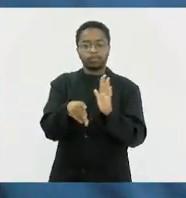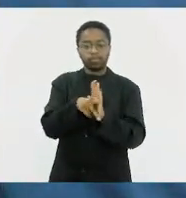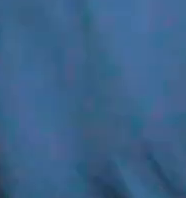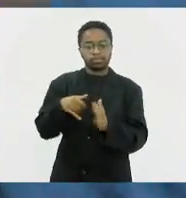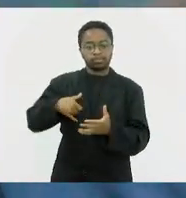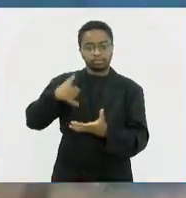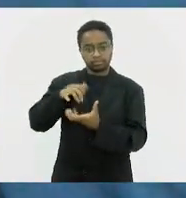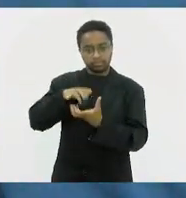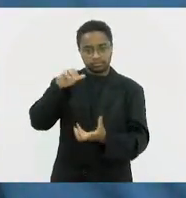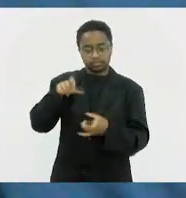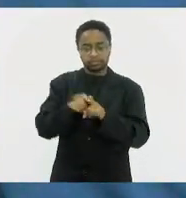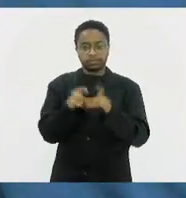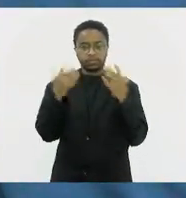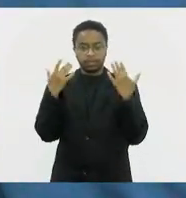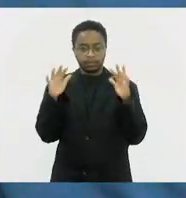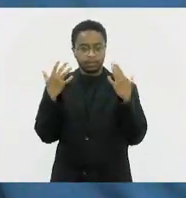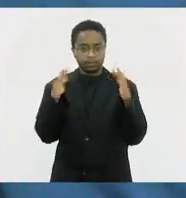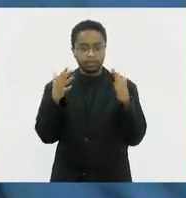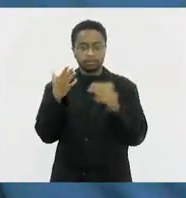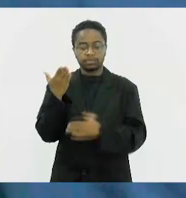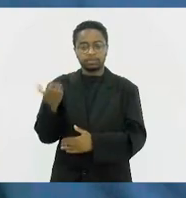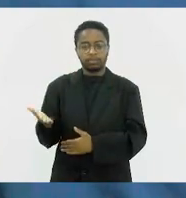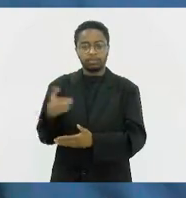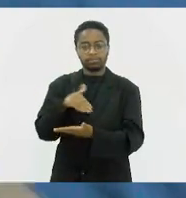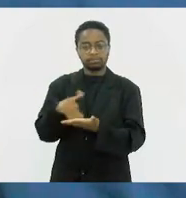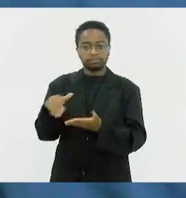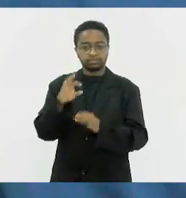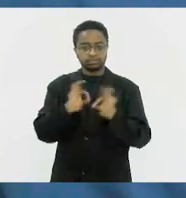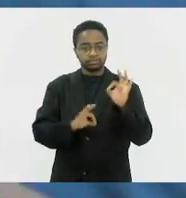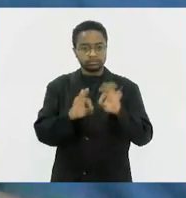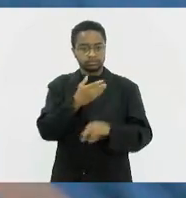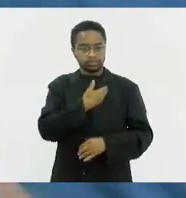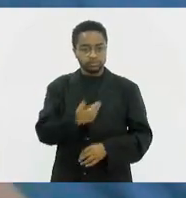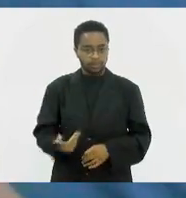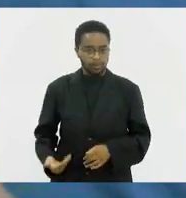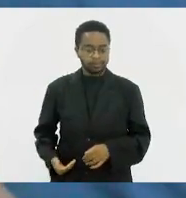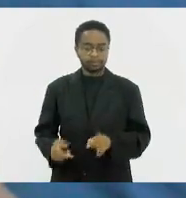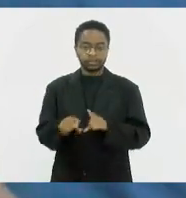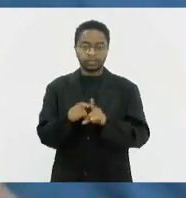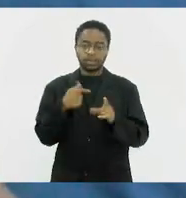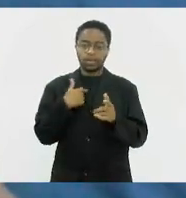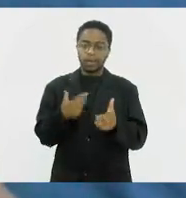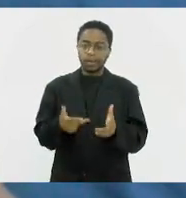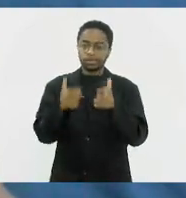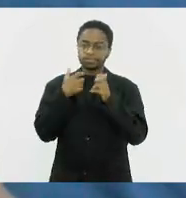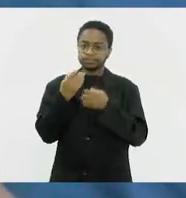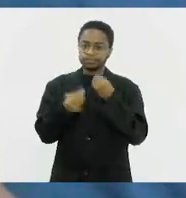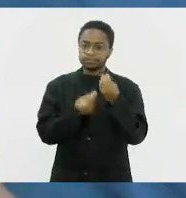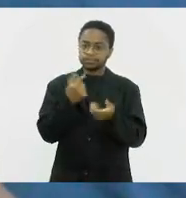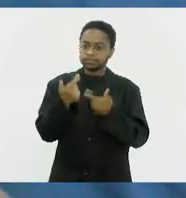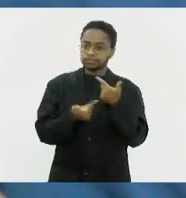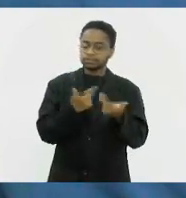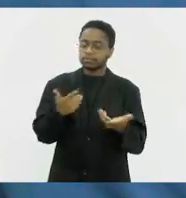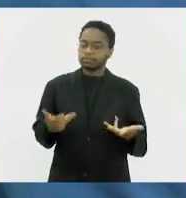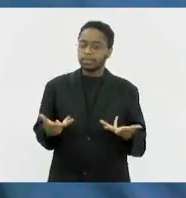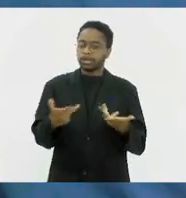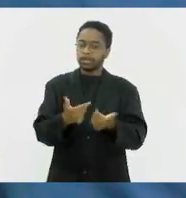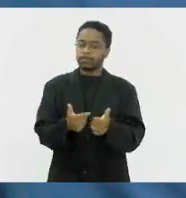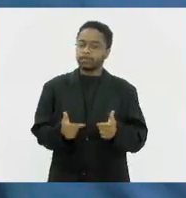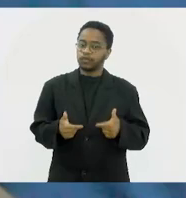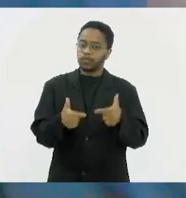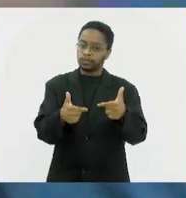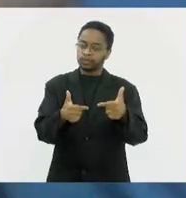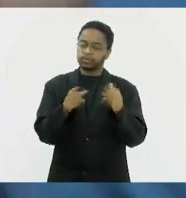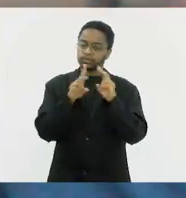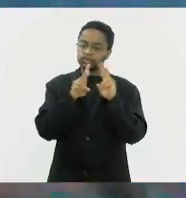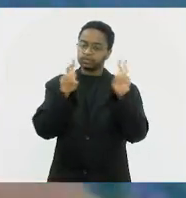aqui os meus parabéns também à Secretaria de Ordem Pública, o meu reconhecimento pelo trabalho que eles vêm fazendo em relação